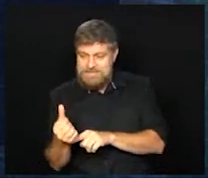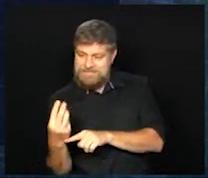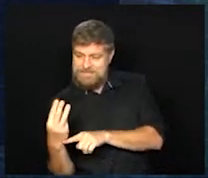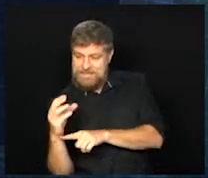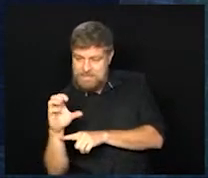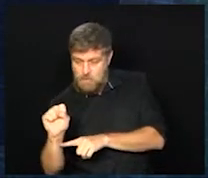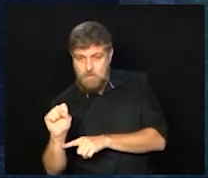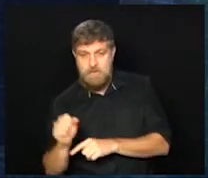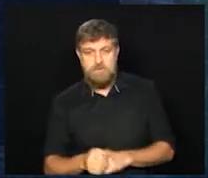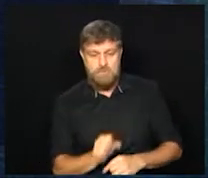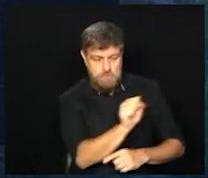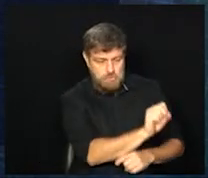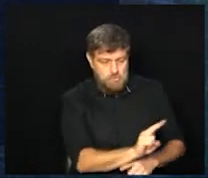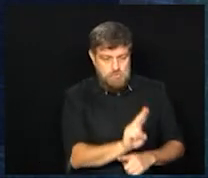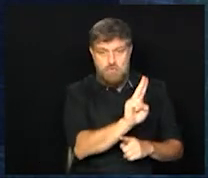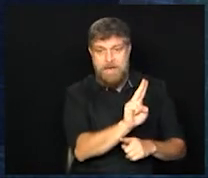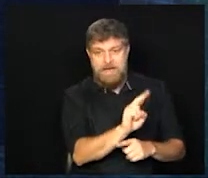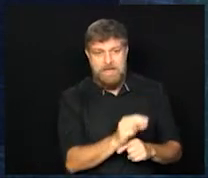30.638, Sumaré,